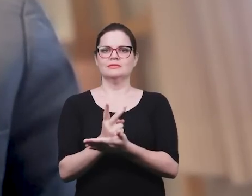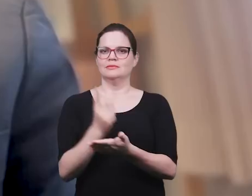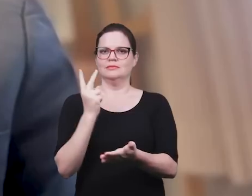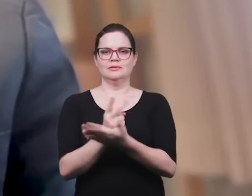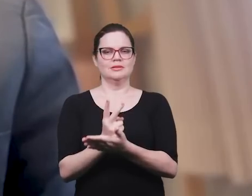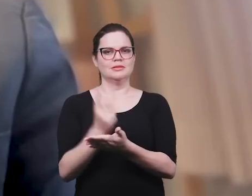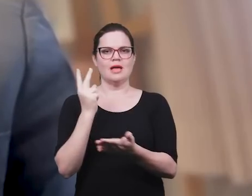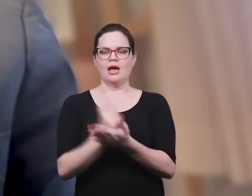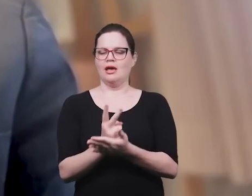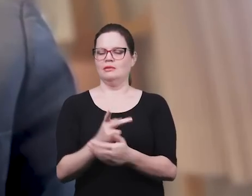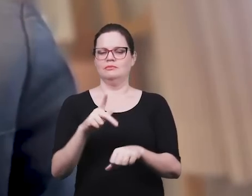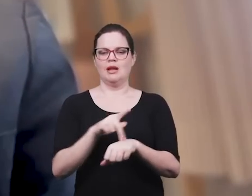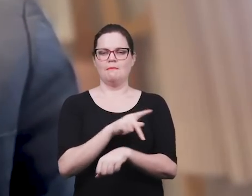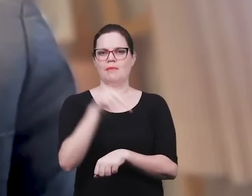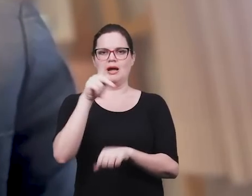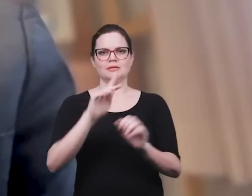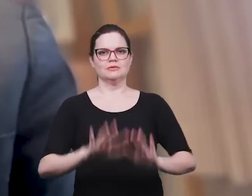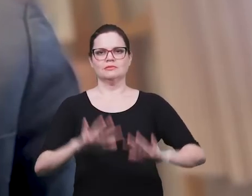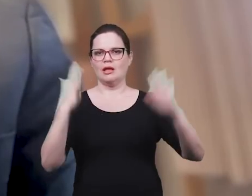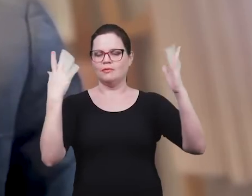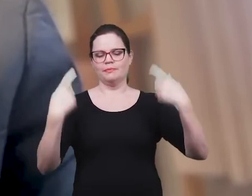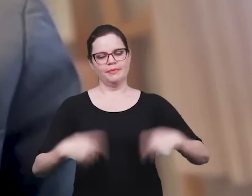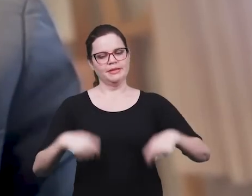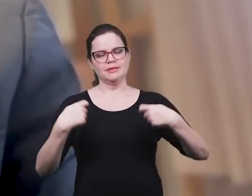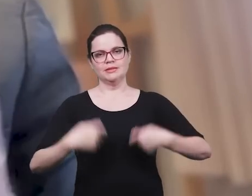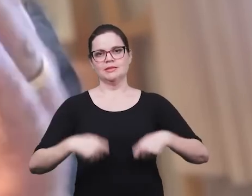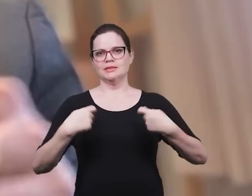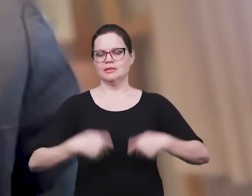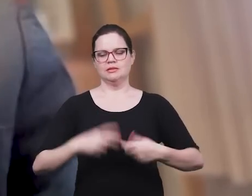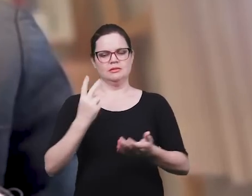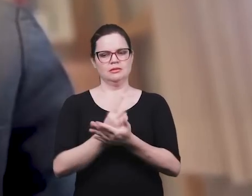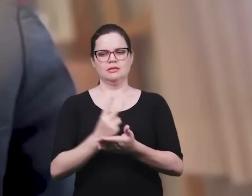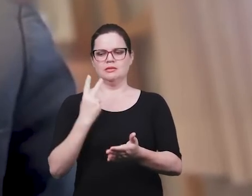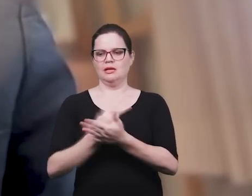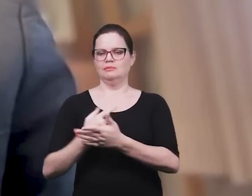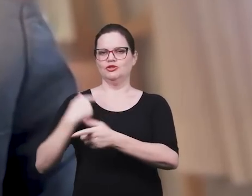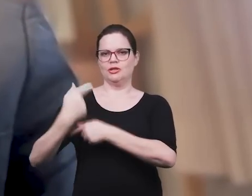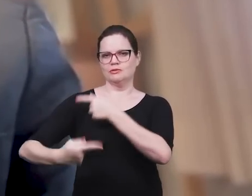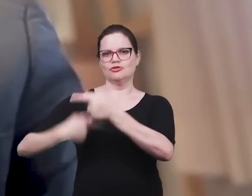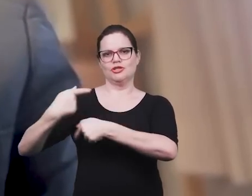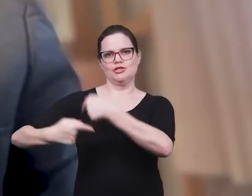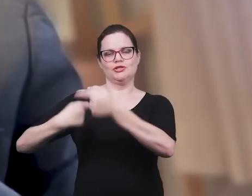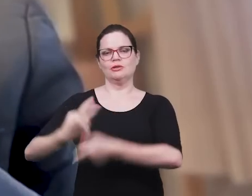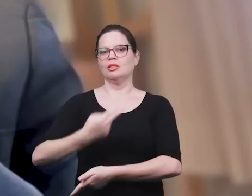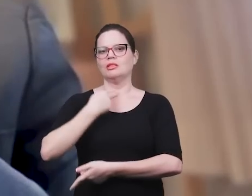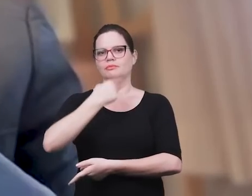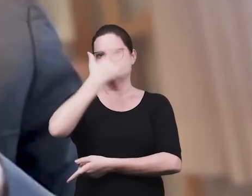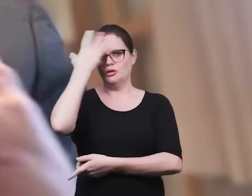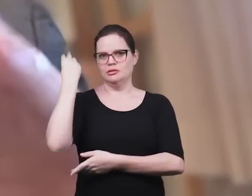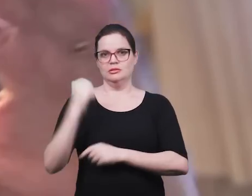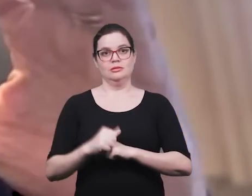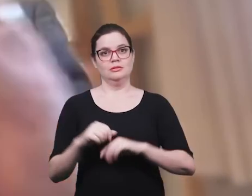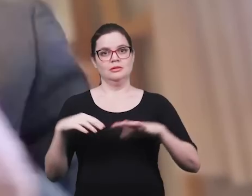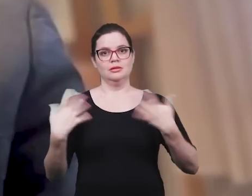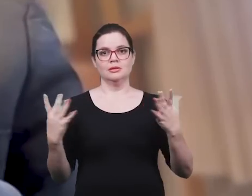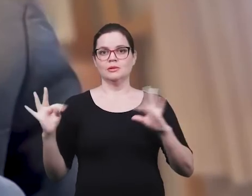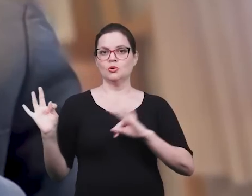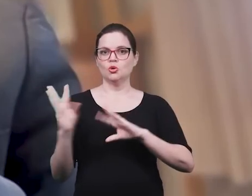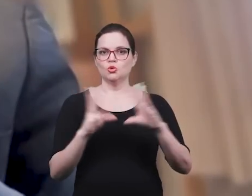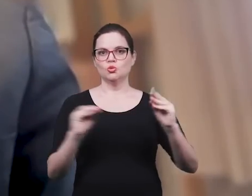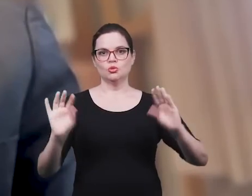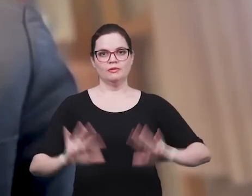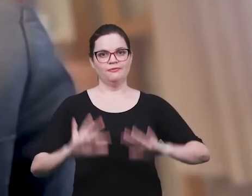feito por memória a celebração da festa em todas as gerações. Então, tudo se torna